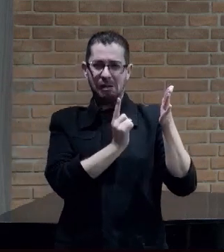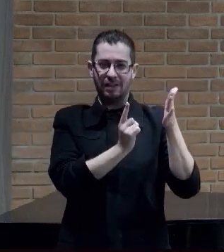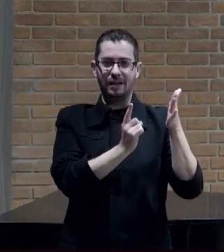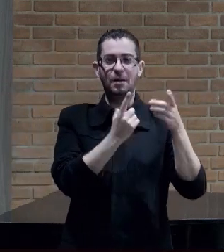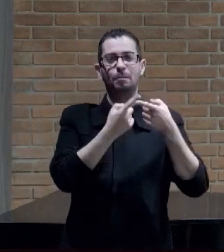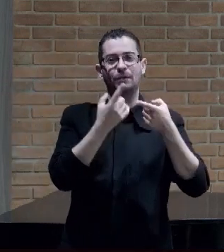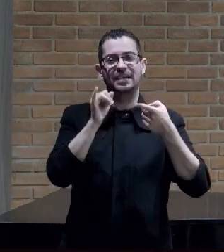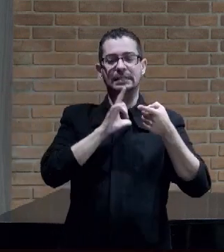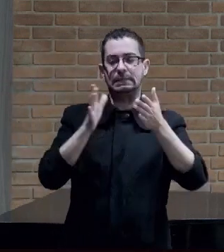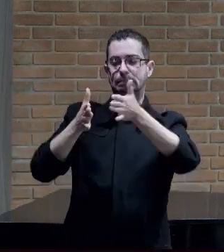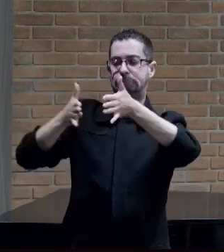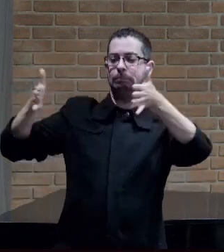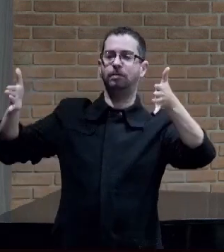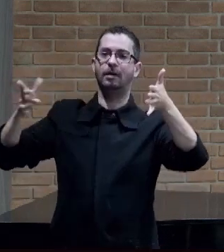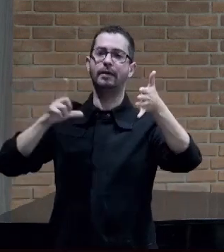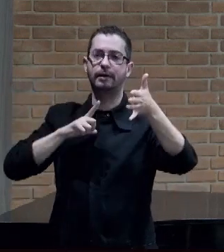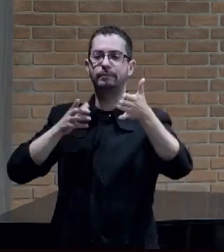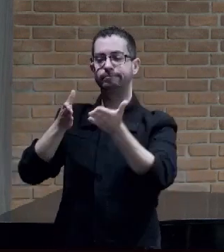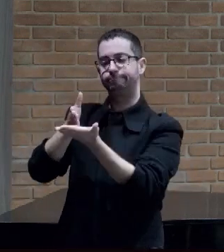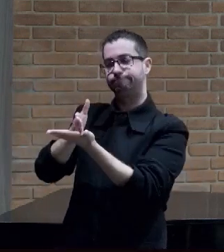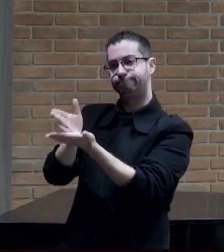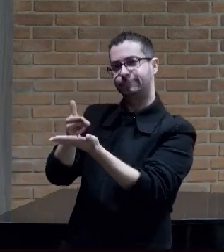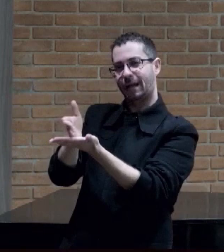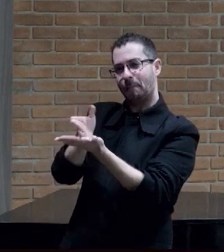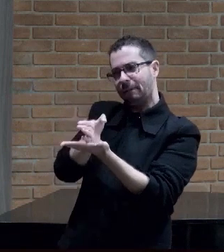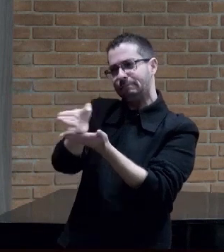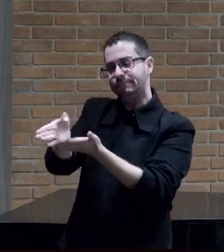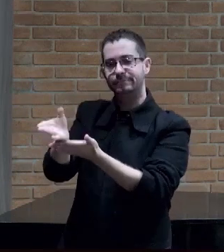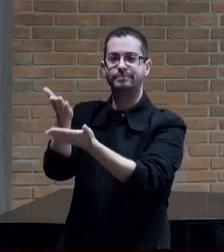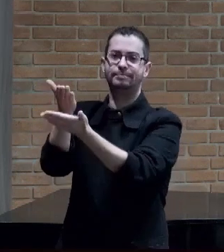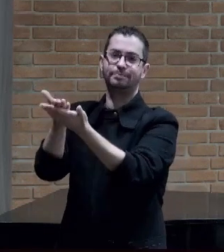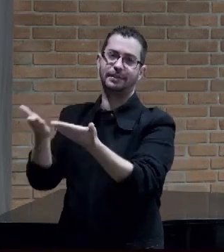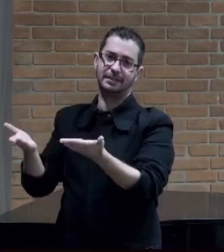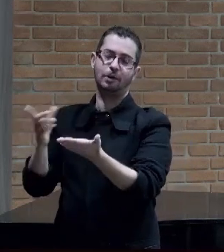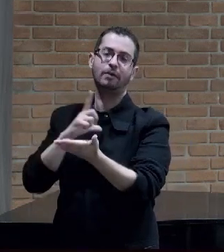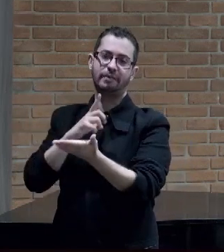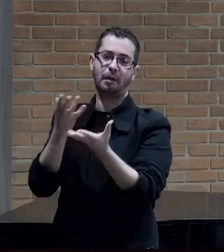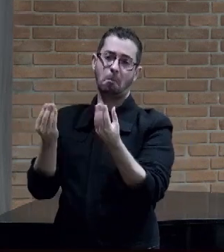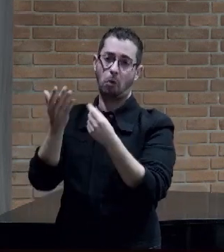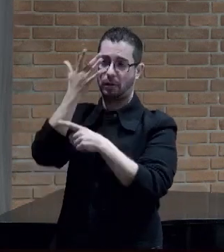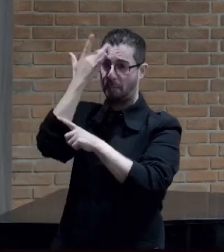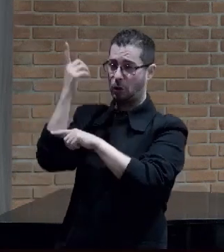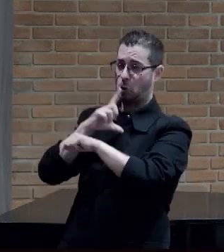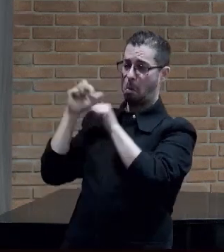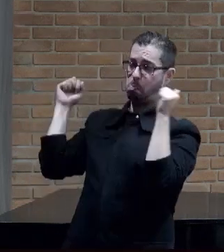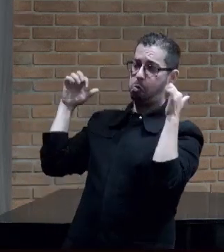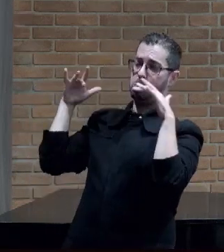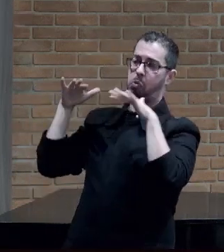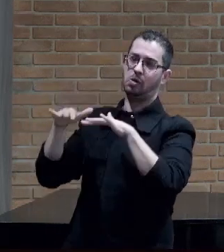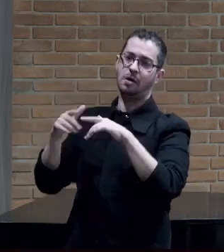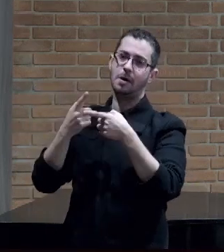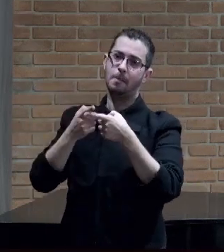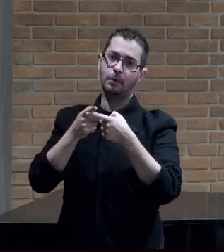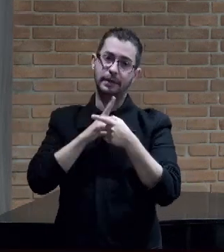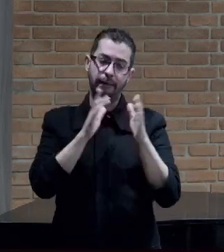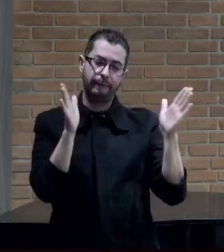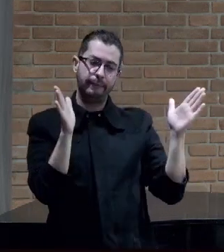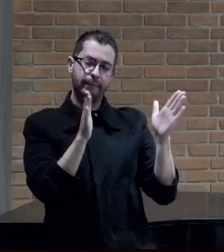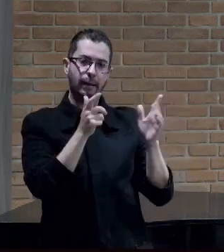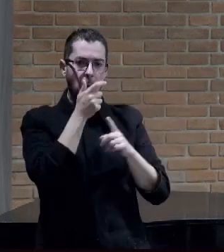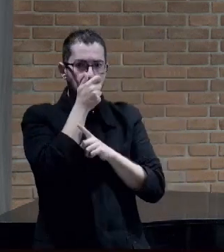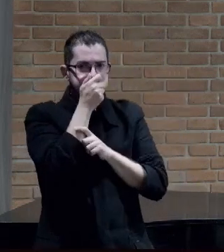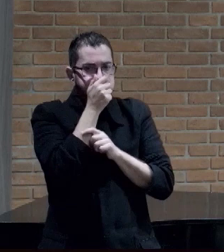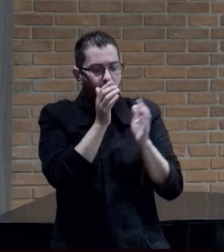perdição, e são muitos os que entram por ela. Porque estreita é a porta, e apertado